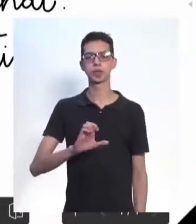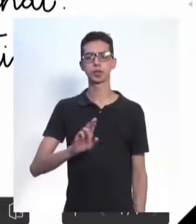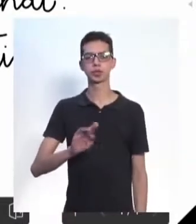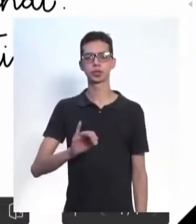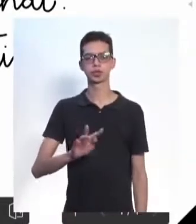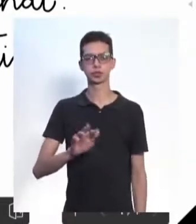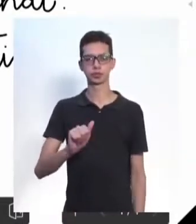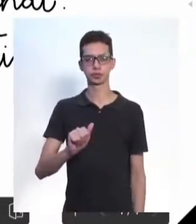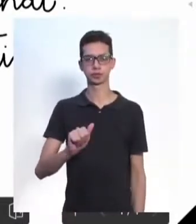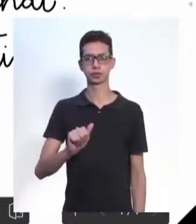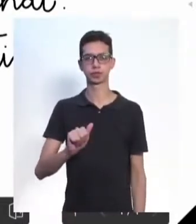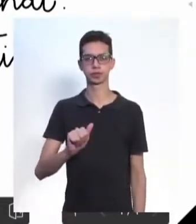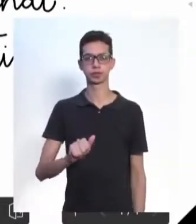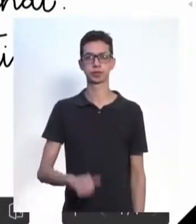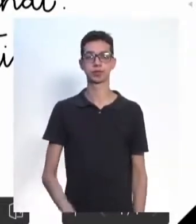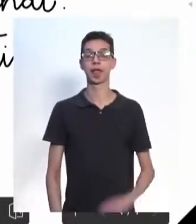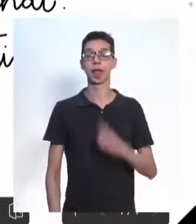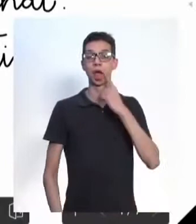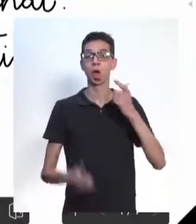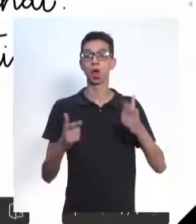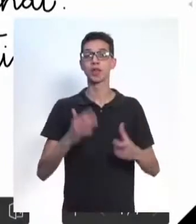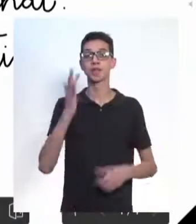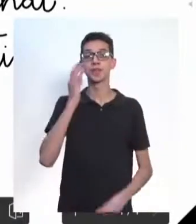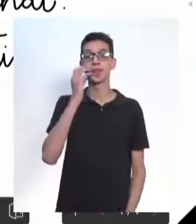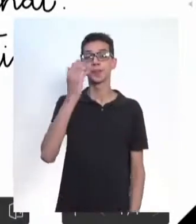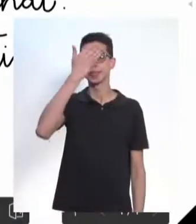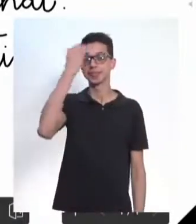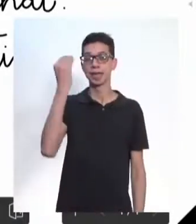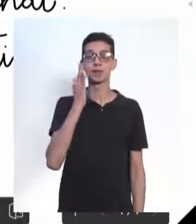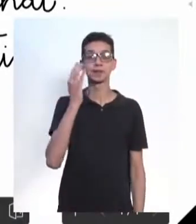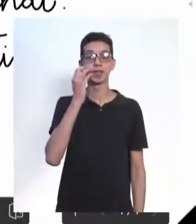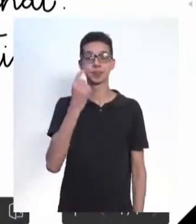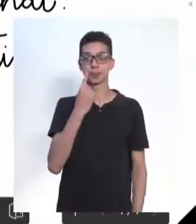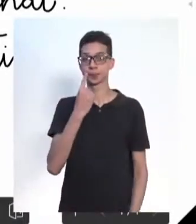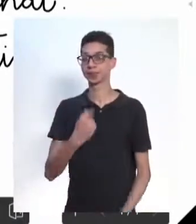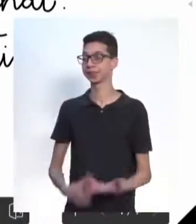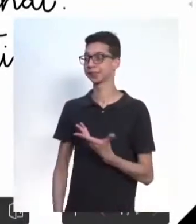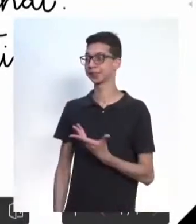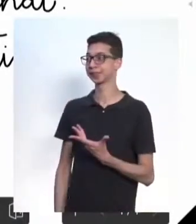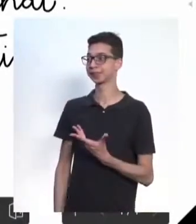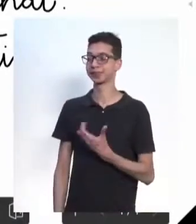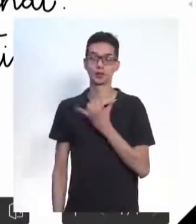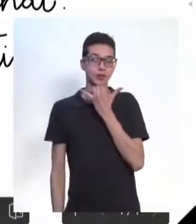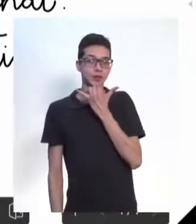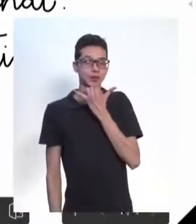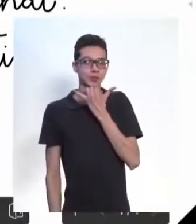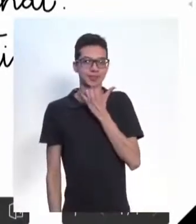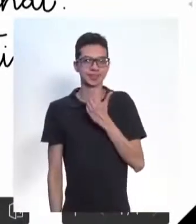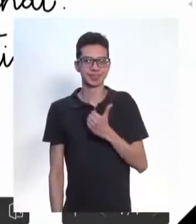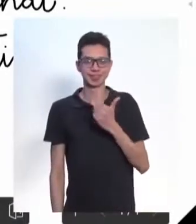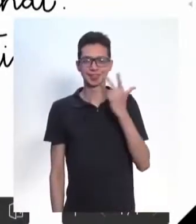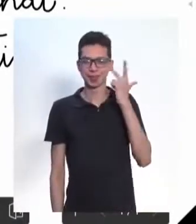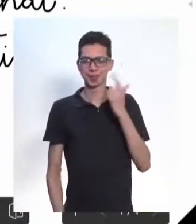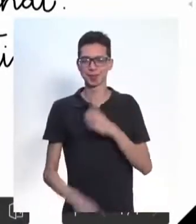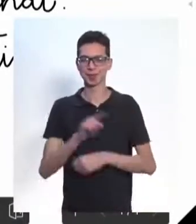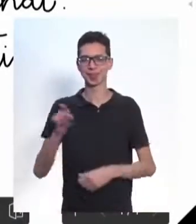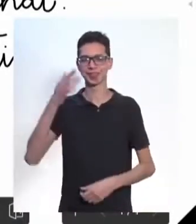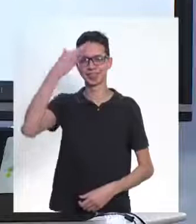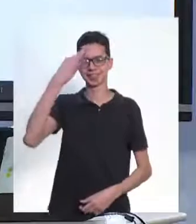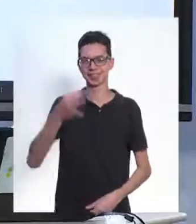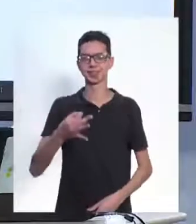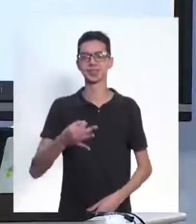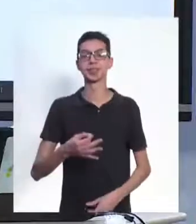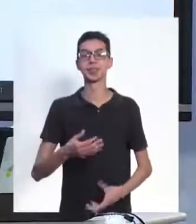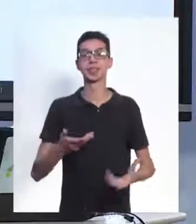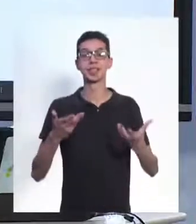estava o Felipe, Deia. Opa. A gente esquece que tem o Felipe ali, ó. Ai, desculpa. Tudo bem, mas eles entenderam. Escrevi Quer no passar Felipe.